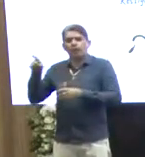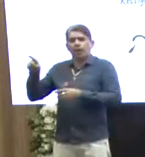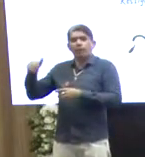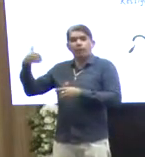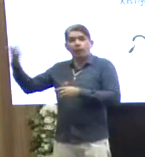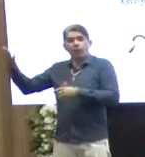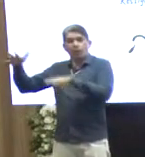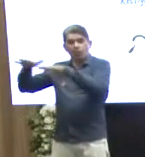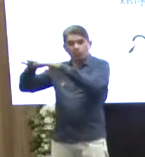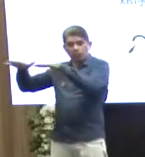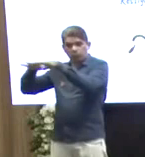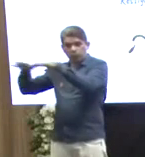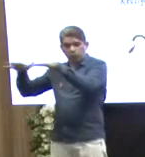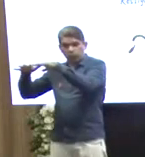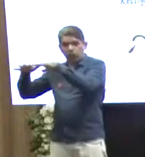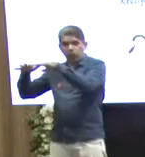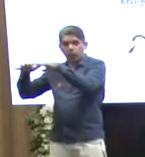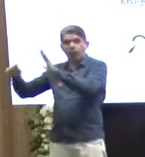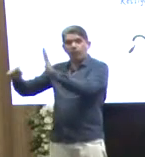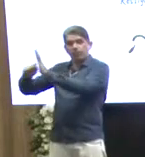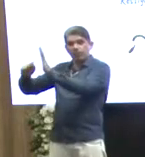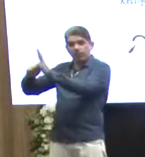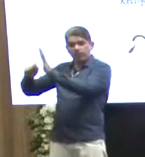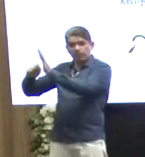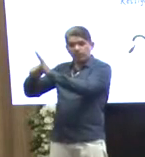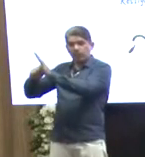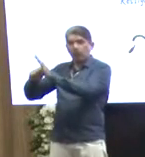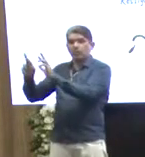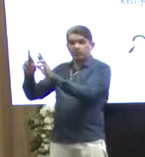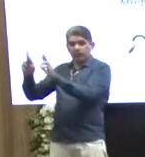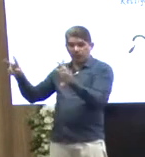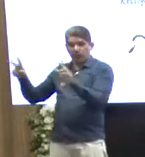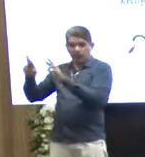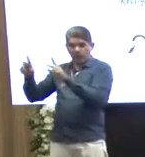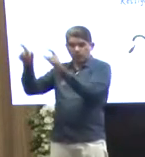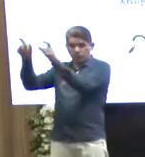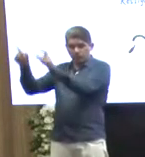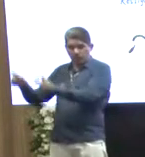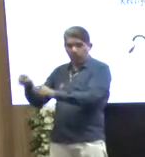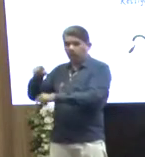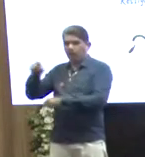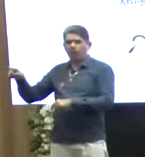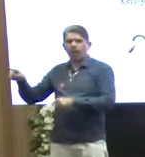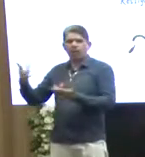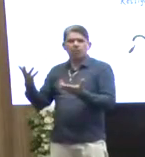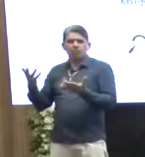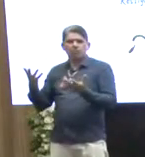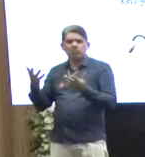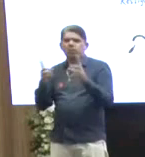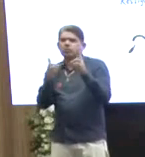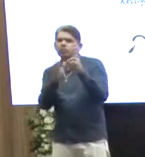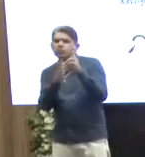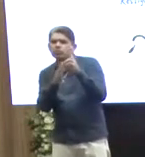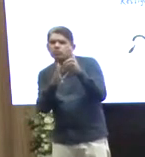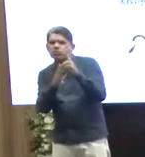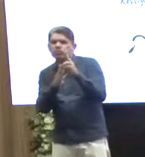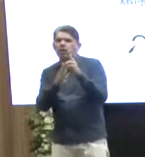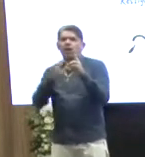hoje, como LDB, podemos fazer mil e outras questões, produção de material didático, etc., etc., porque grupos se